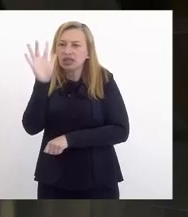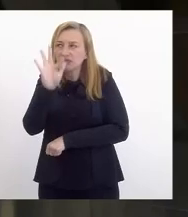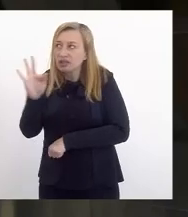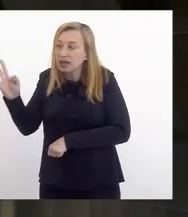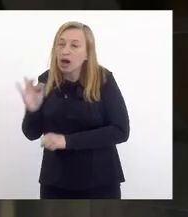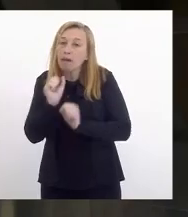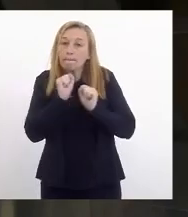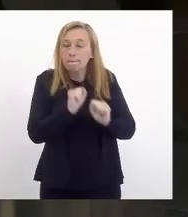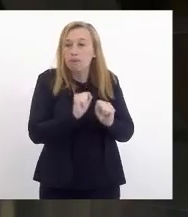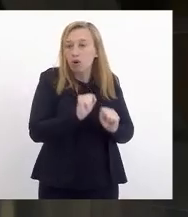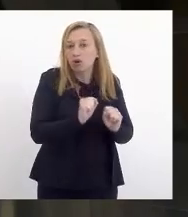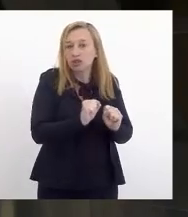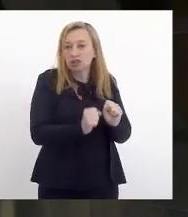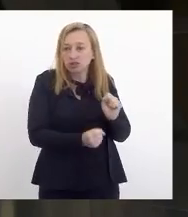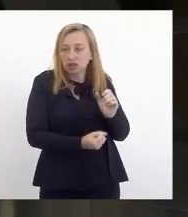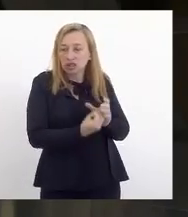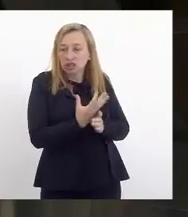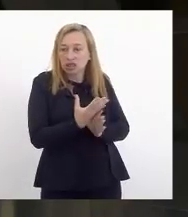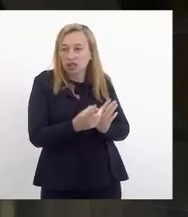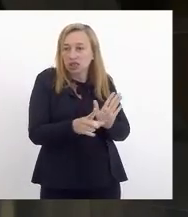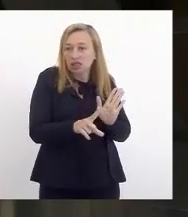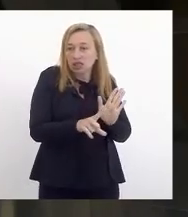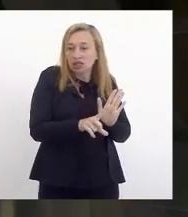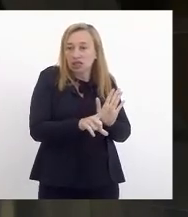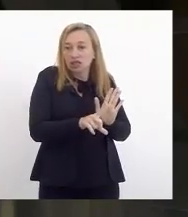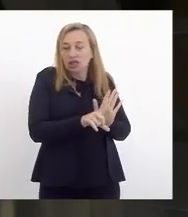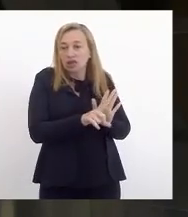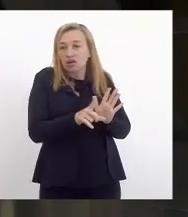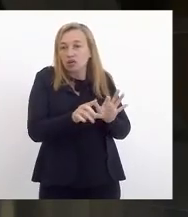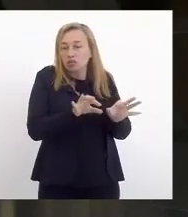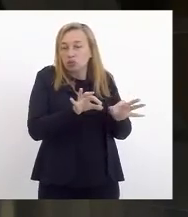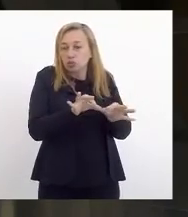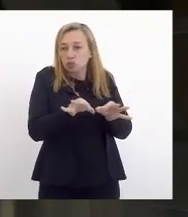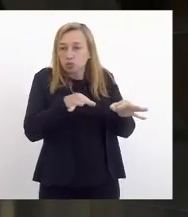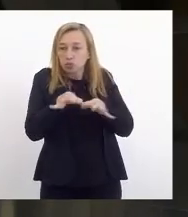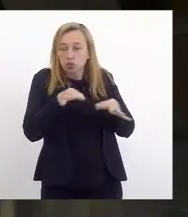legislar sobre organização político-eleitoral.